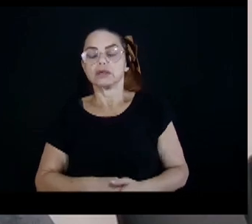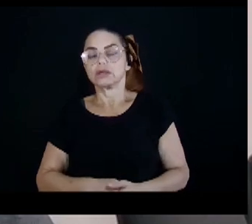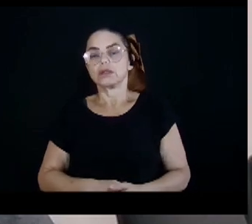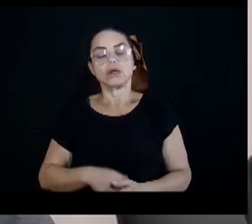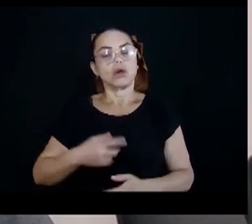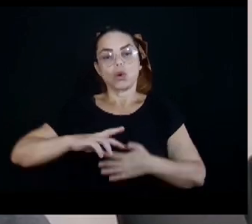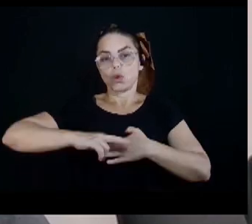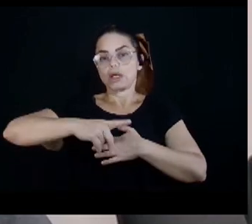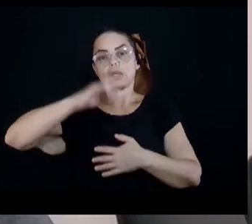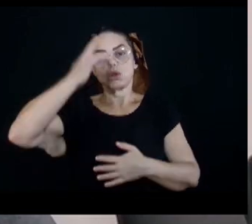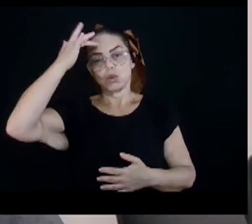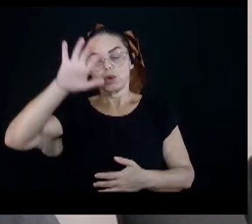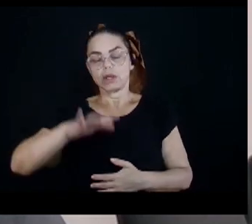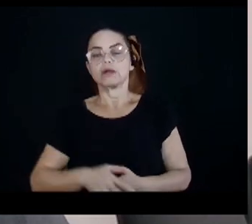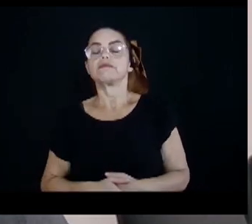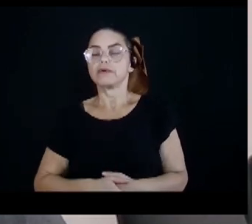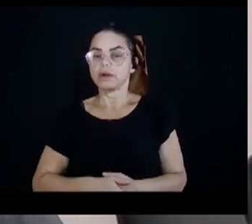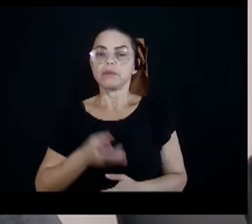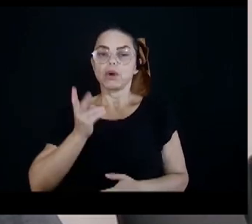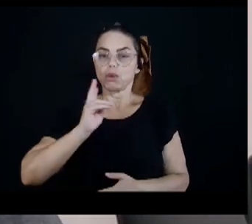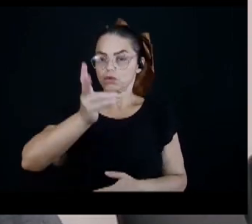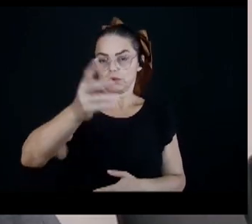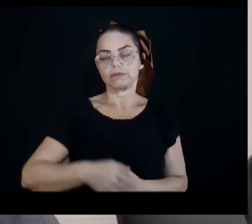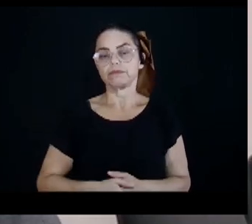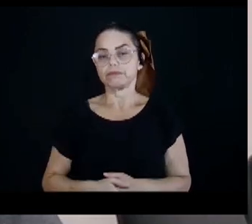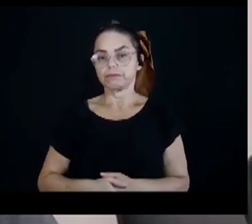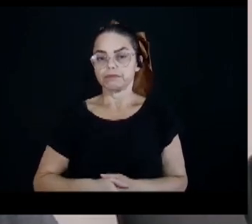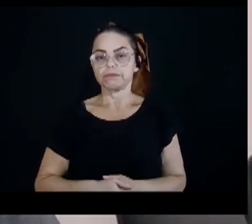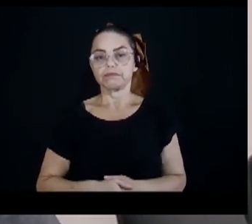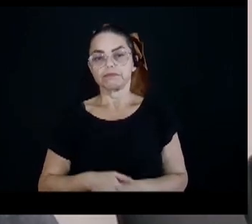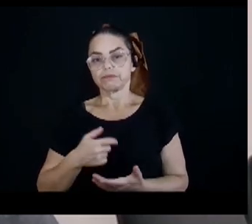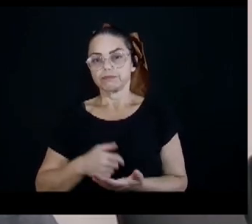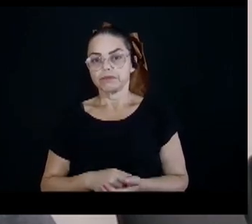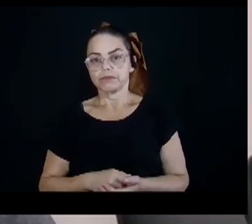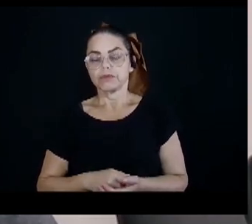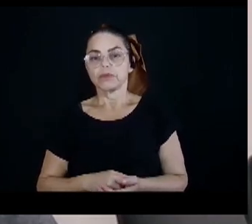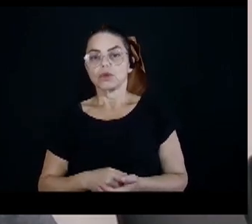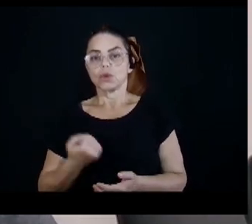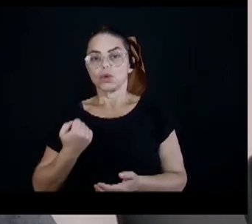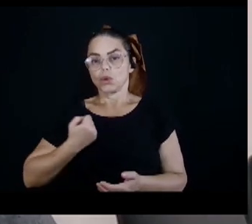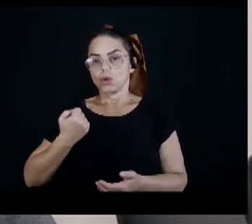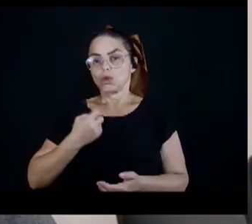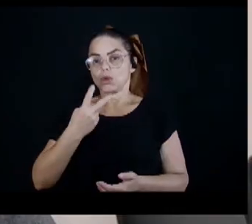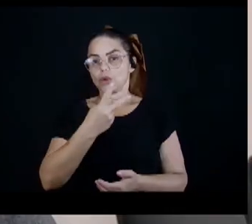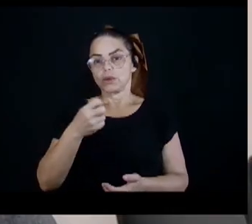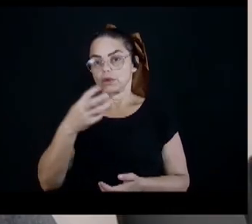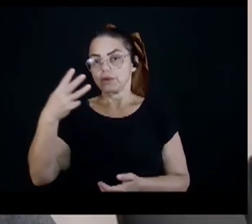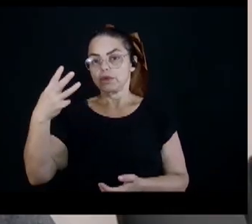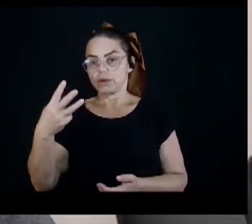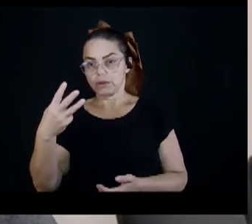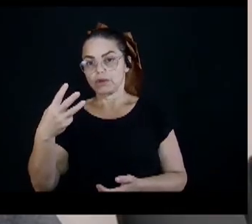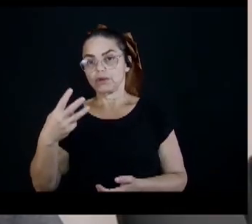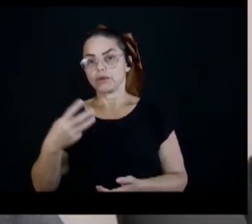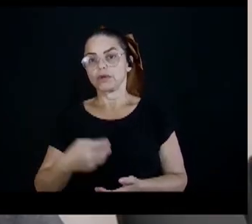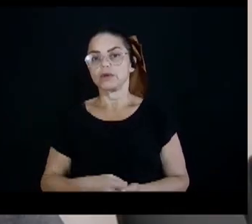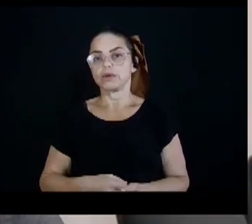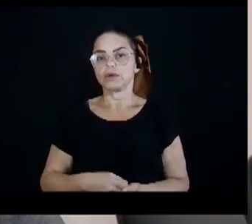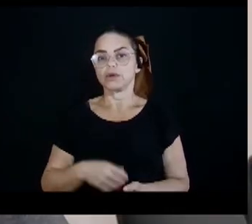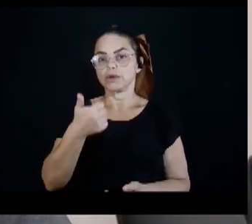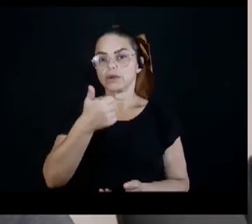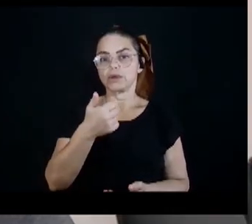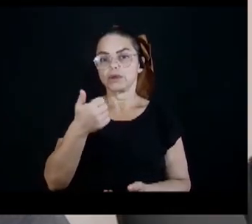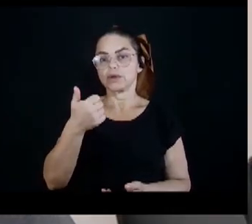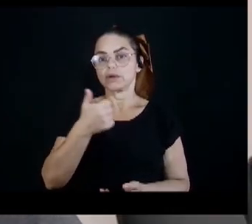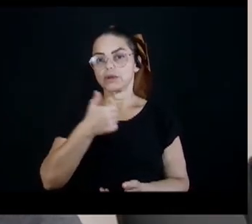para ficar. Só para ter ideia, com números, em 2023 a gente teve 11% dos lares